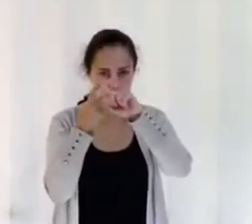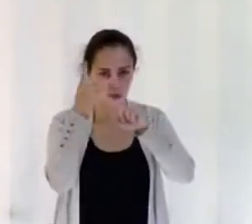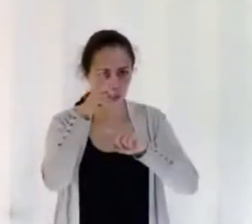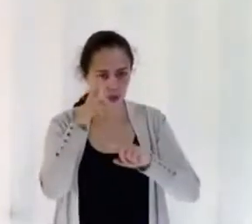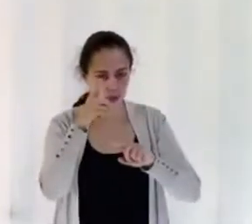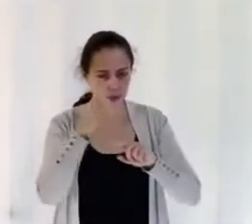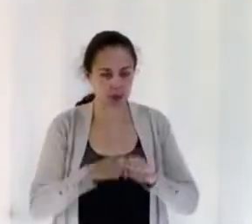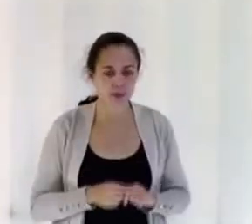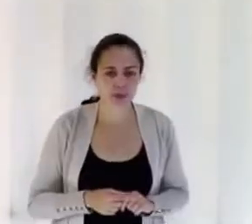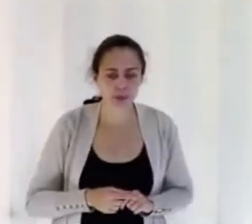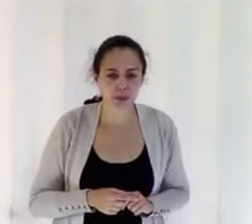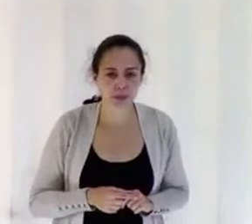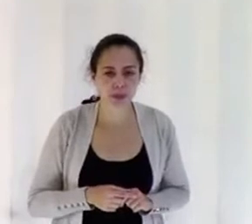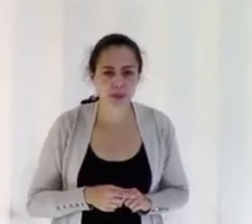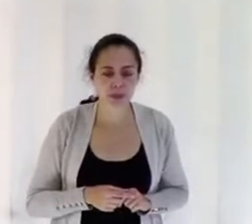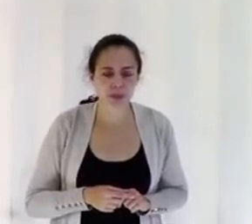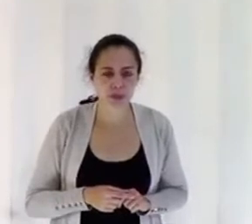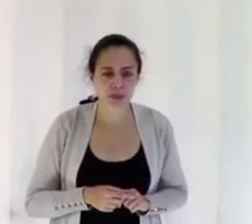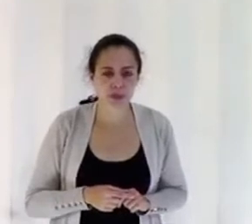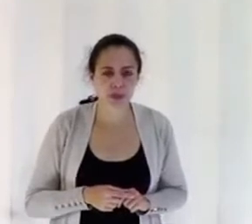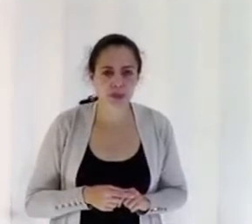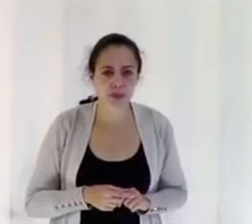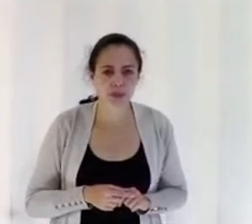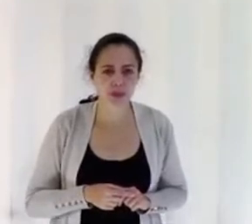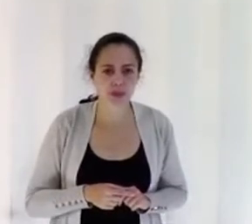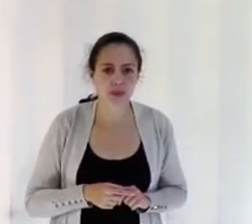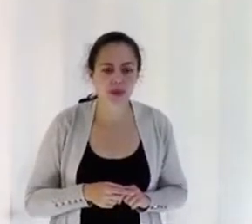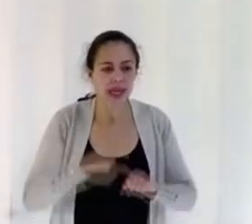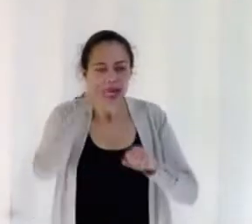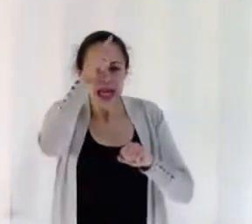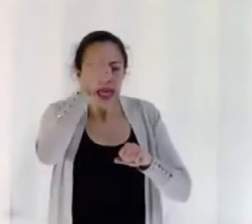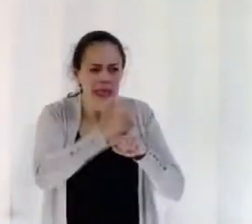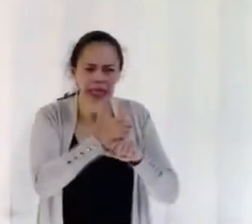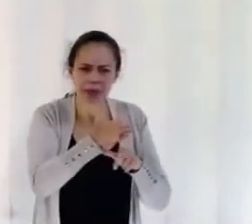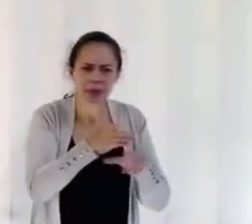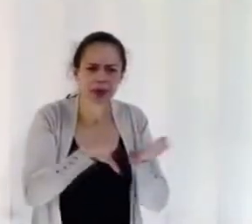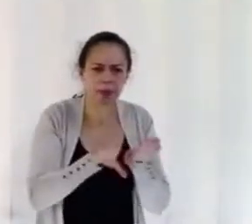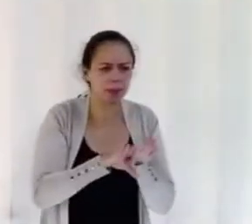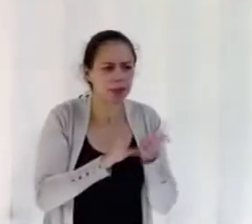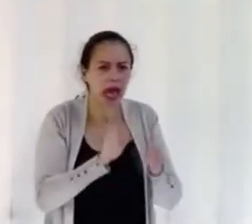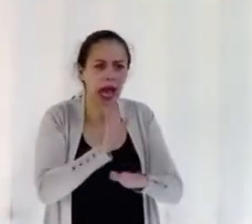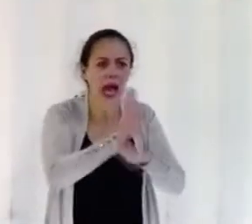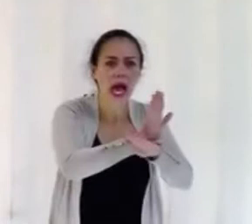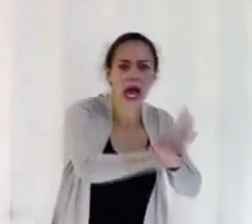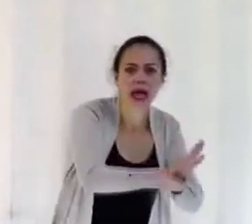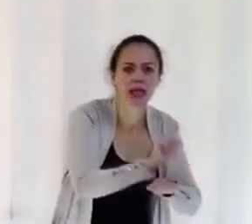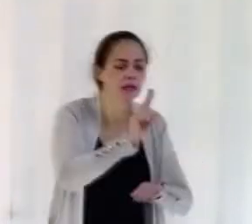tudo. Aquele que vai nos conduzir em todas as nossas dificuldades, em todas as nossas necessidades.